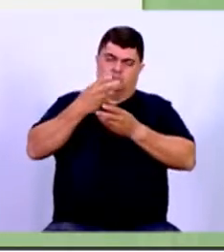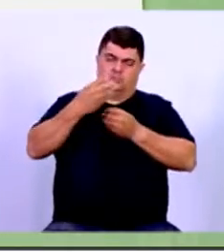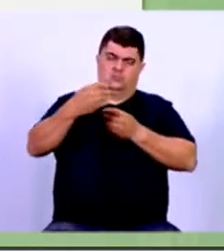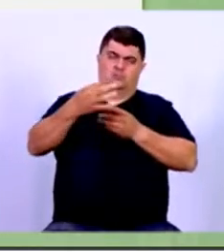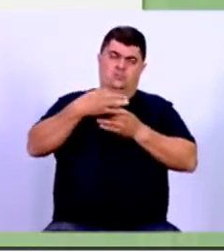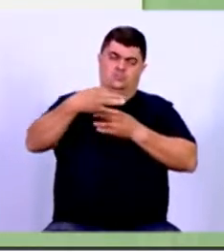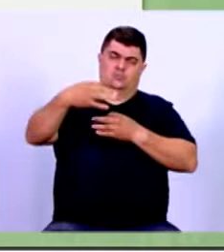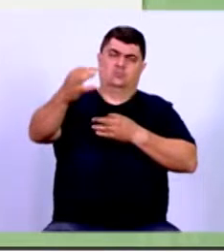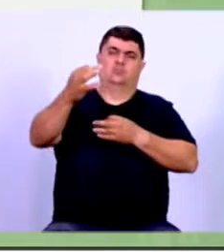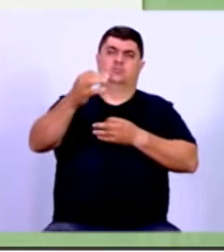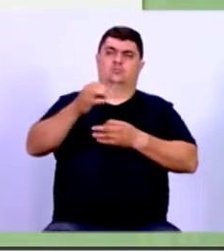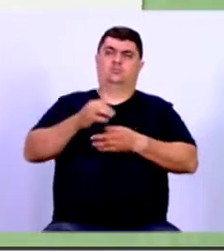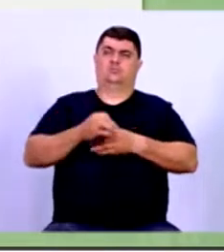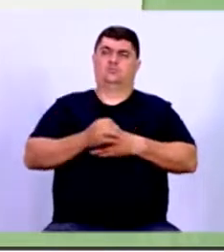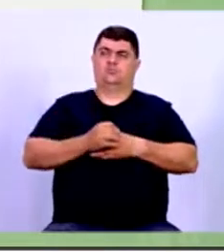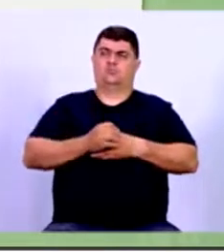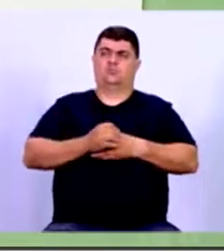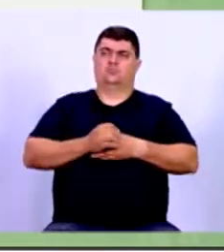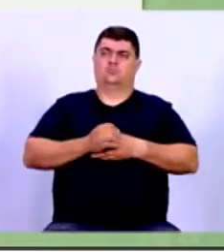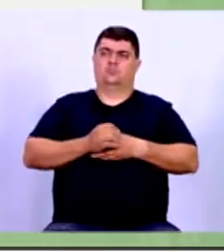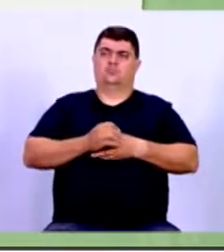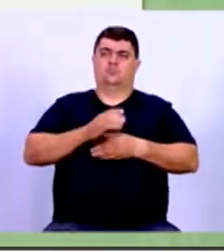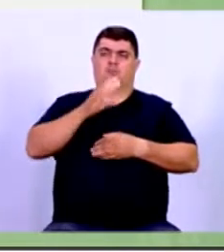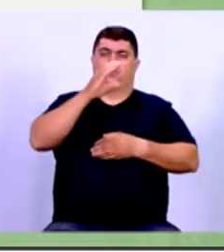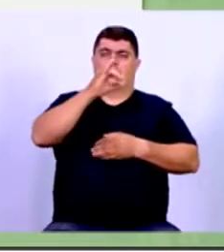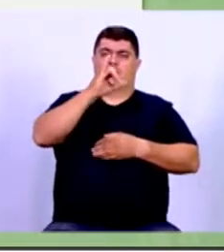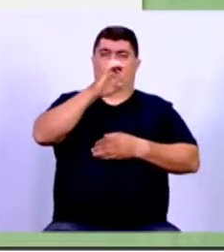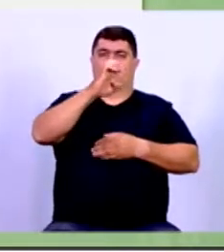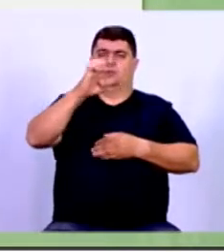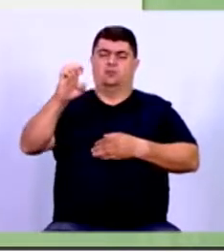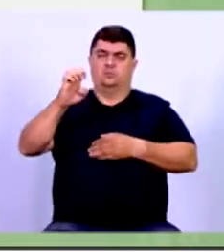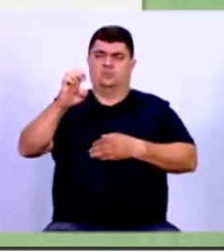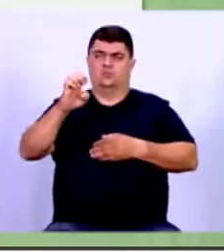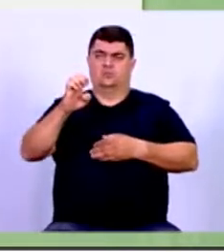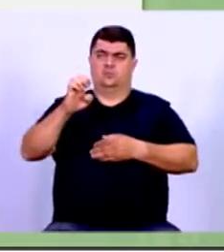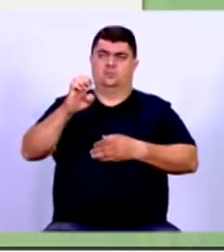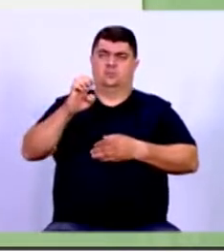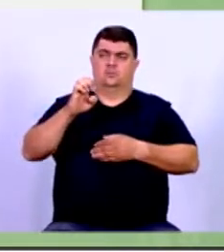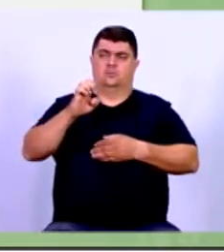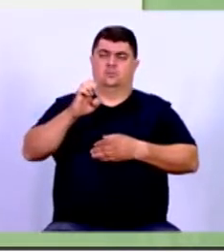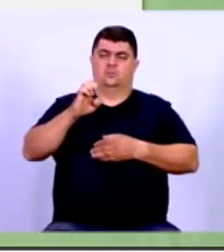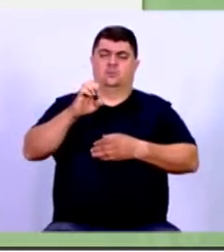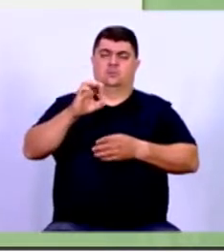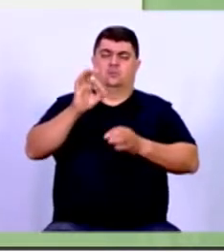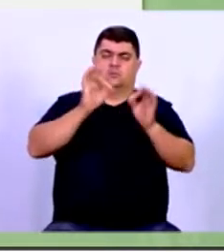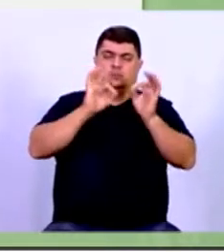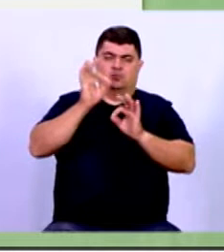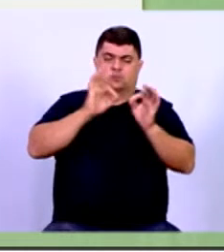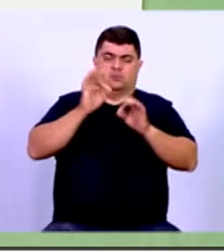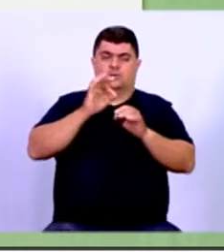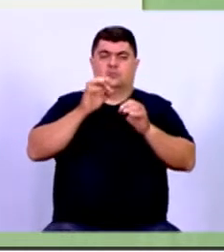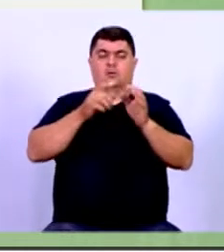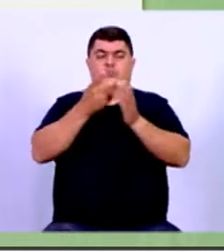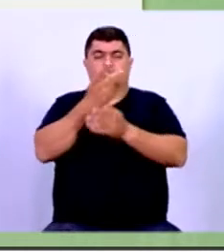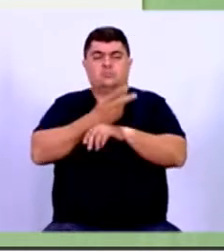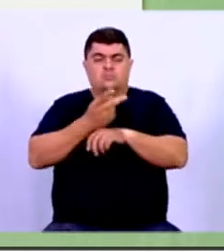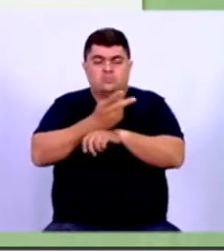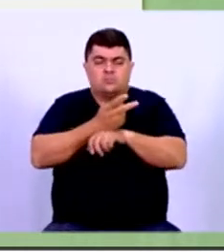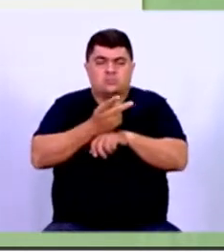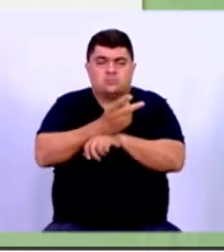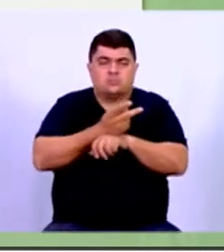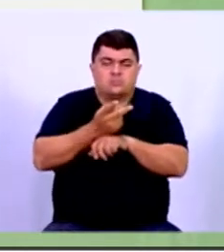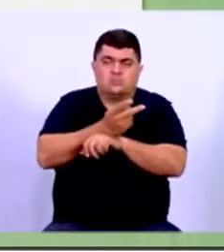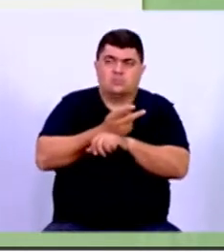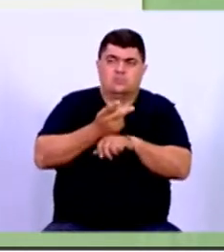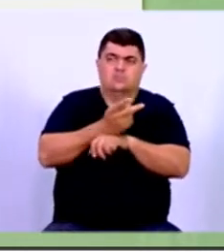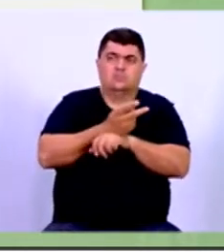na capital, o Centro de Integração Empresa-Escola, né, que